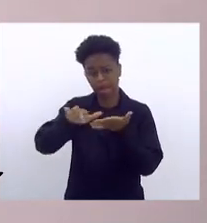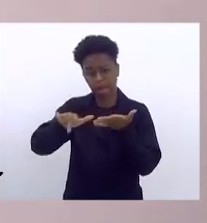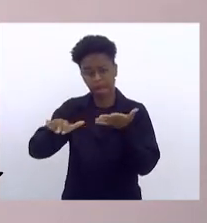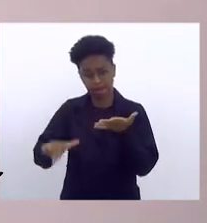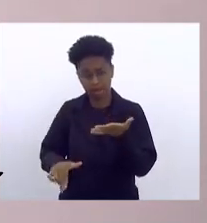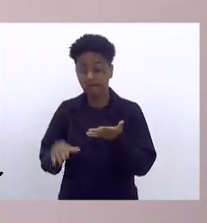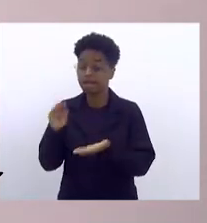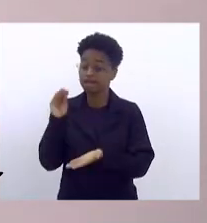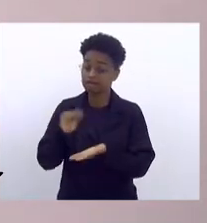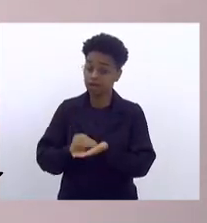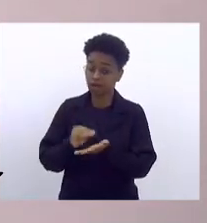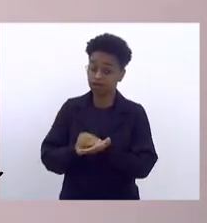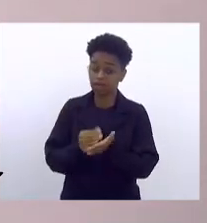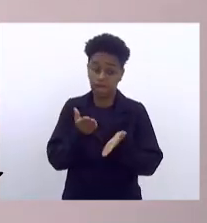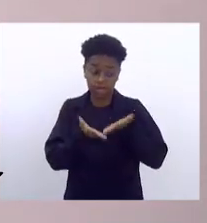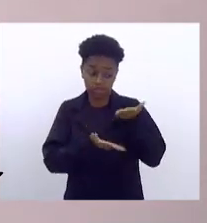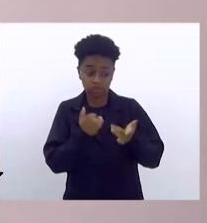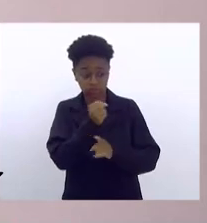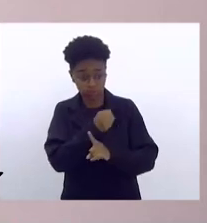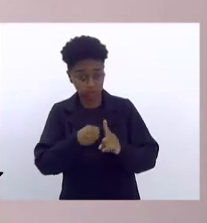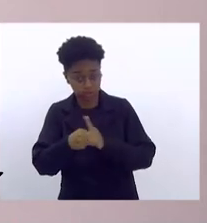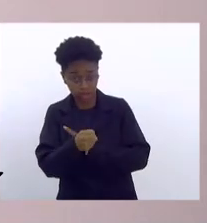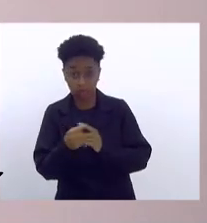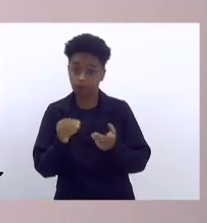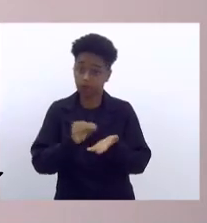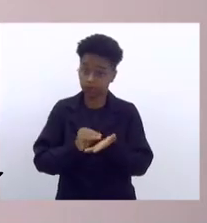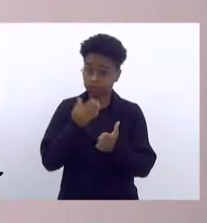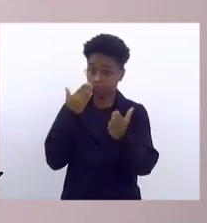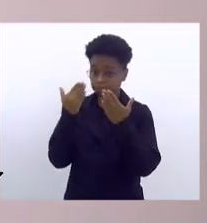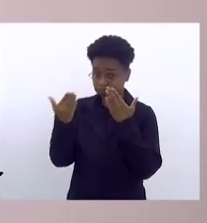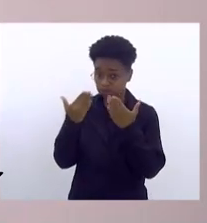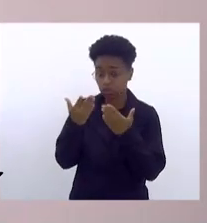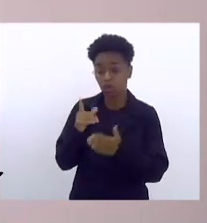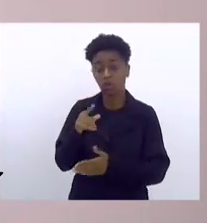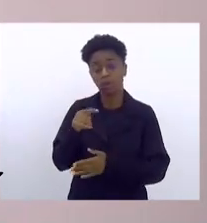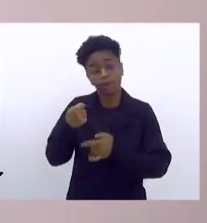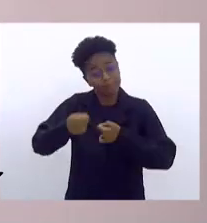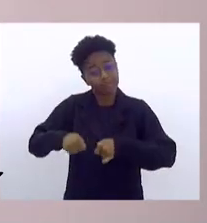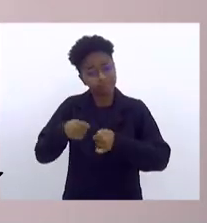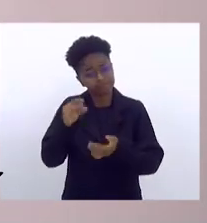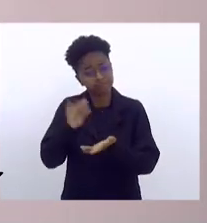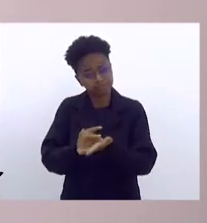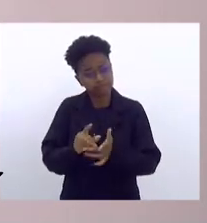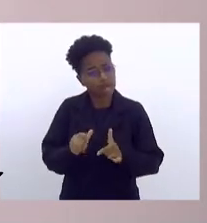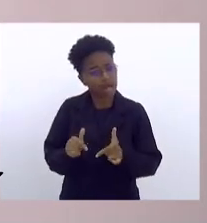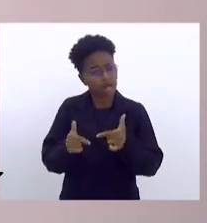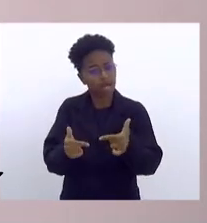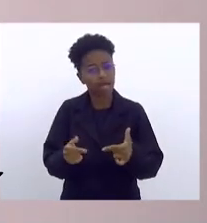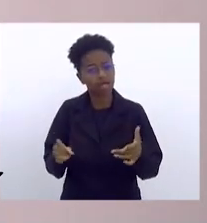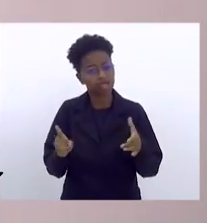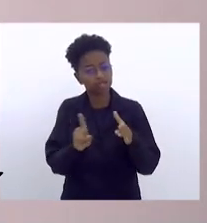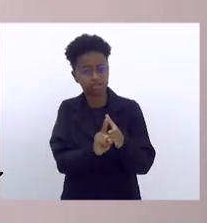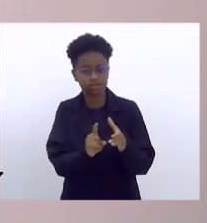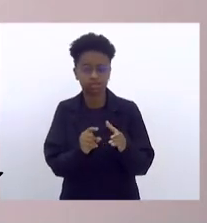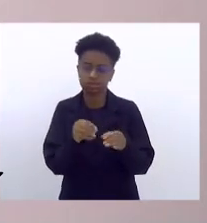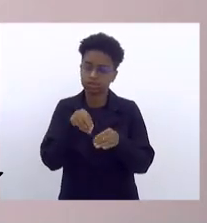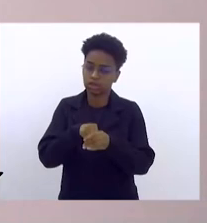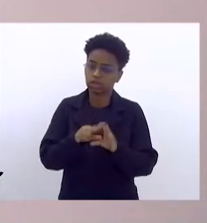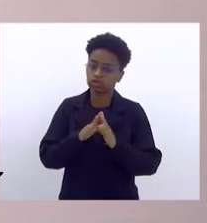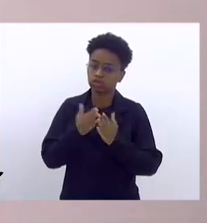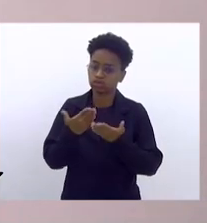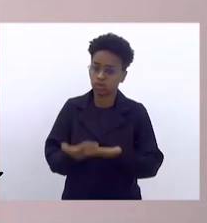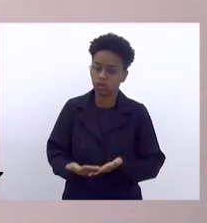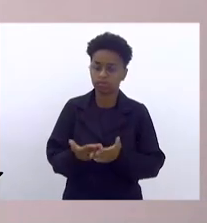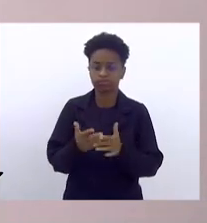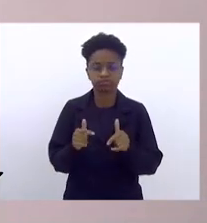faltam os assistentes sociais e os psicólogos que precisam atuar como atores